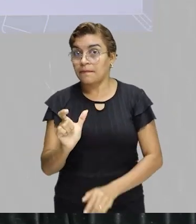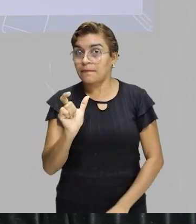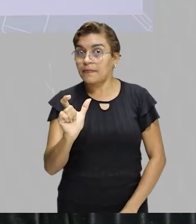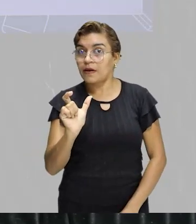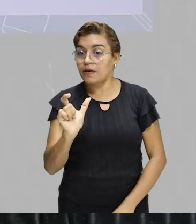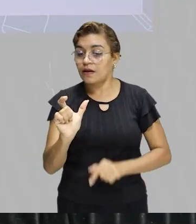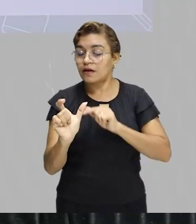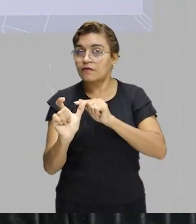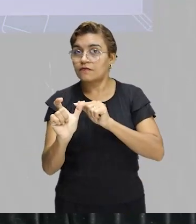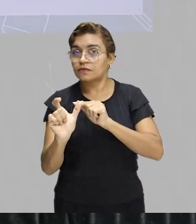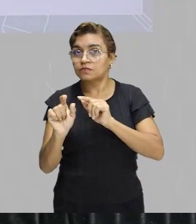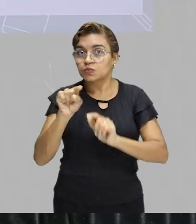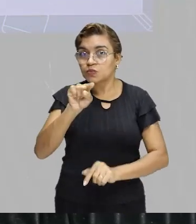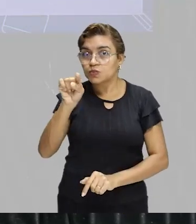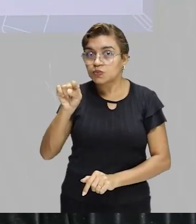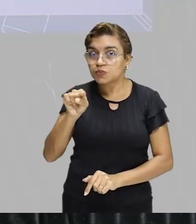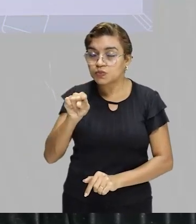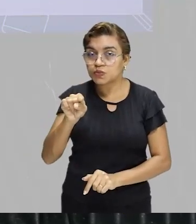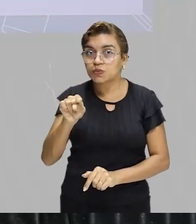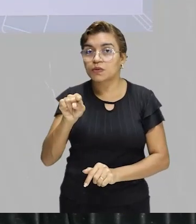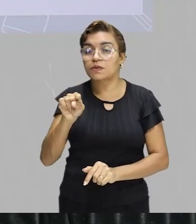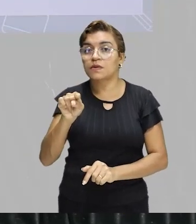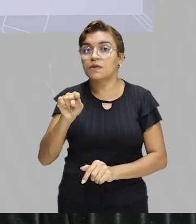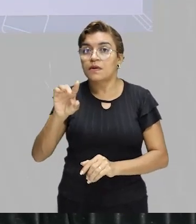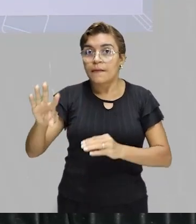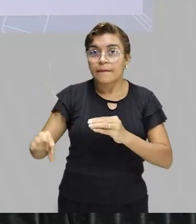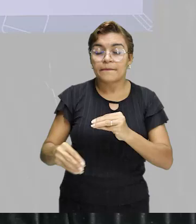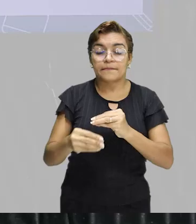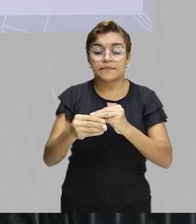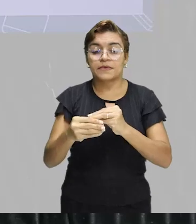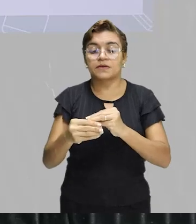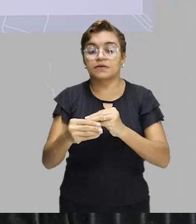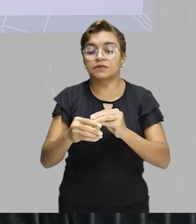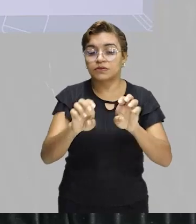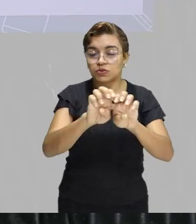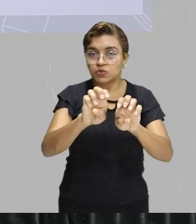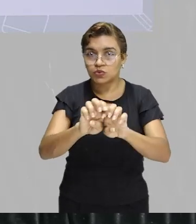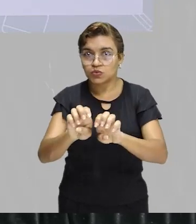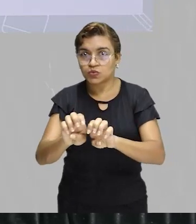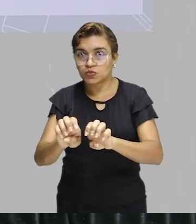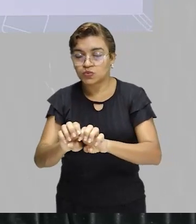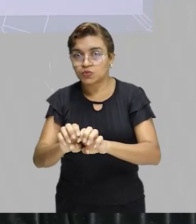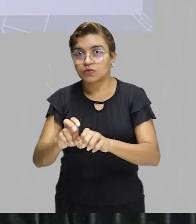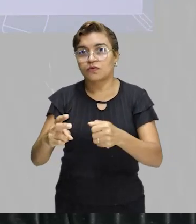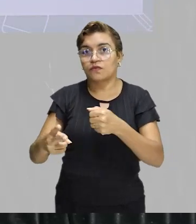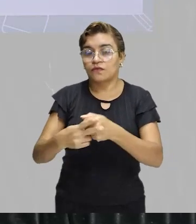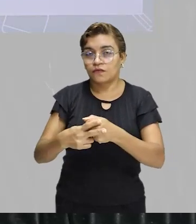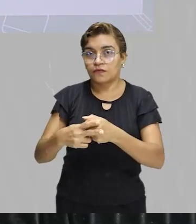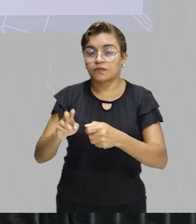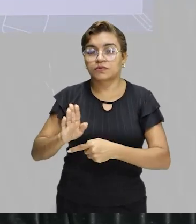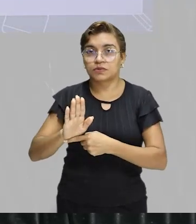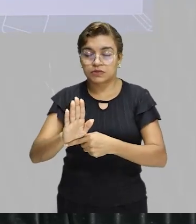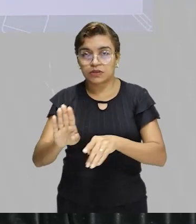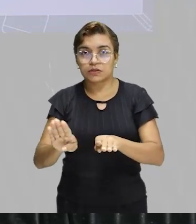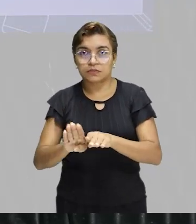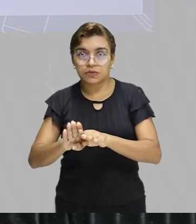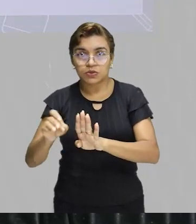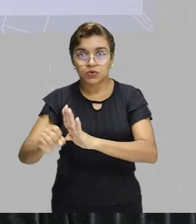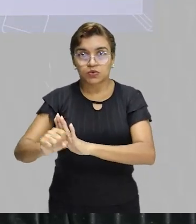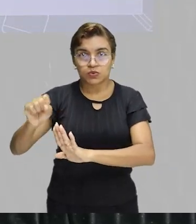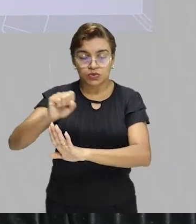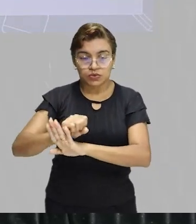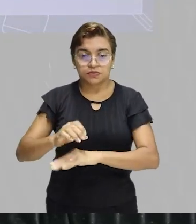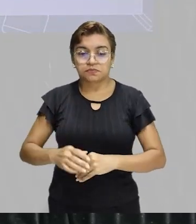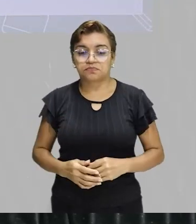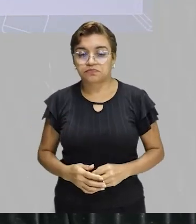interrogativa mais a estrutura do verbo auxiliar com o sujeito. What does he do? O que